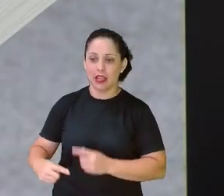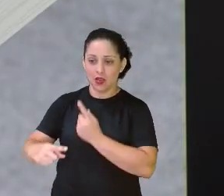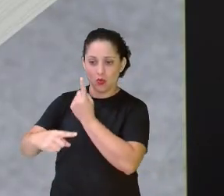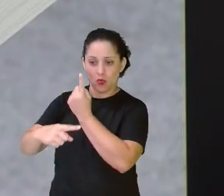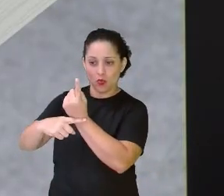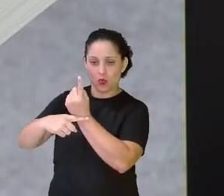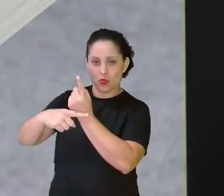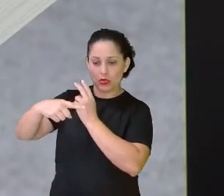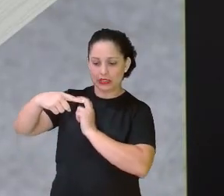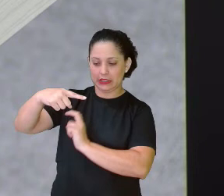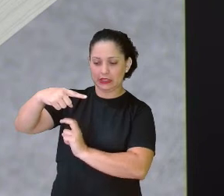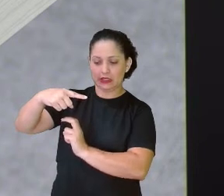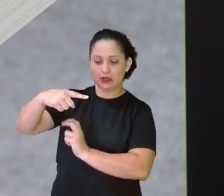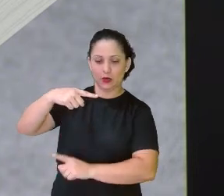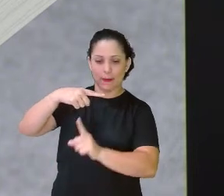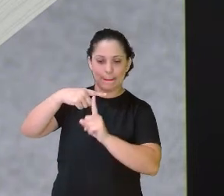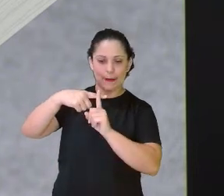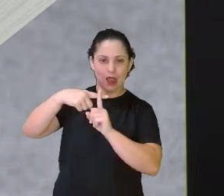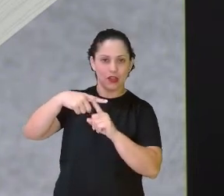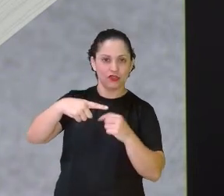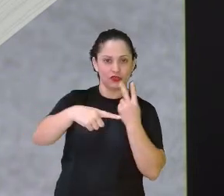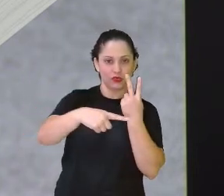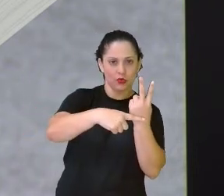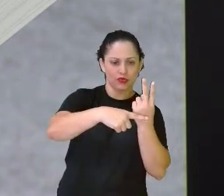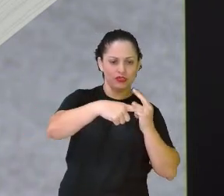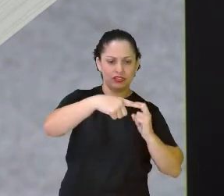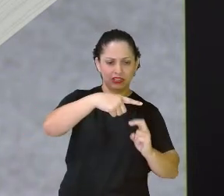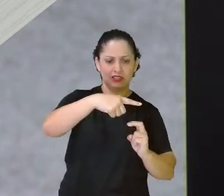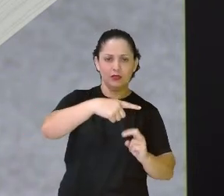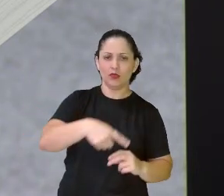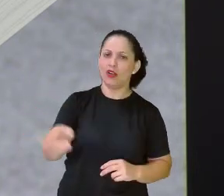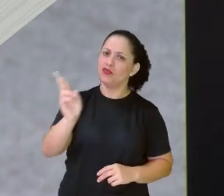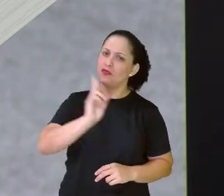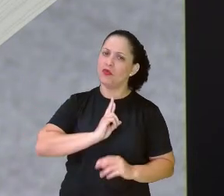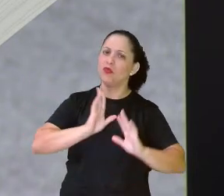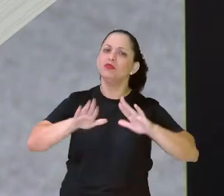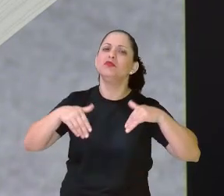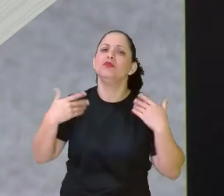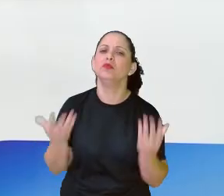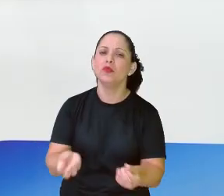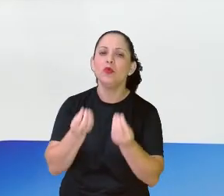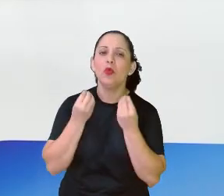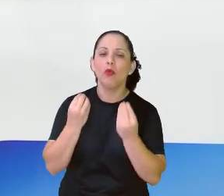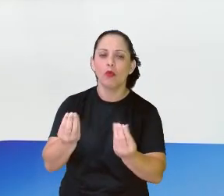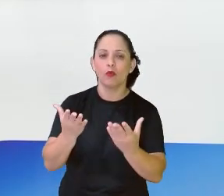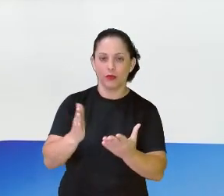mais 2/5. Responde para mim no chat o resultado dessa operação.